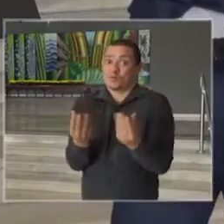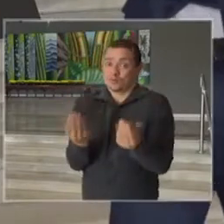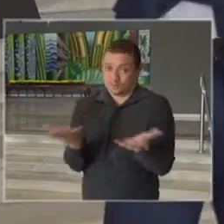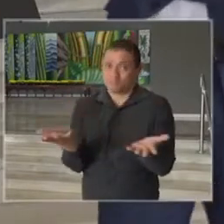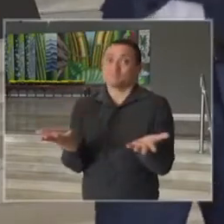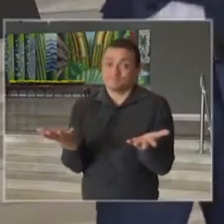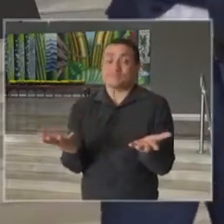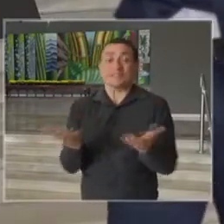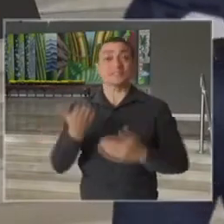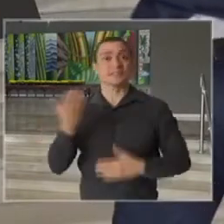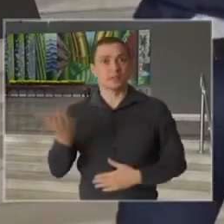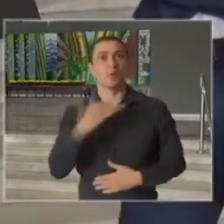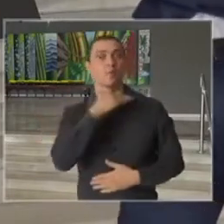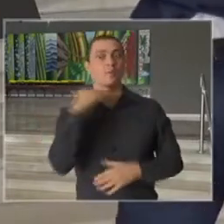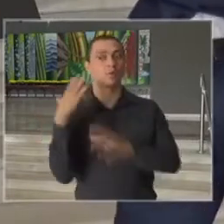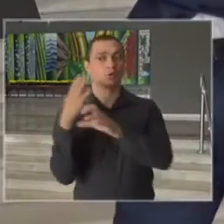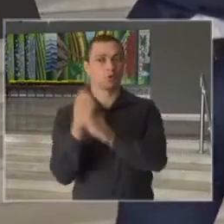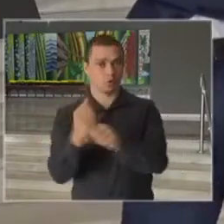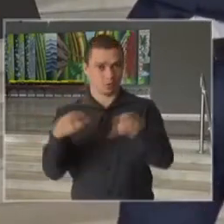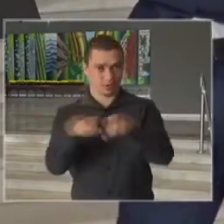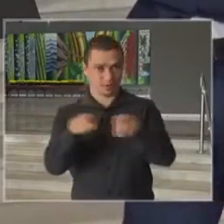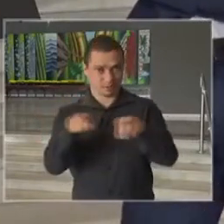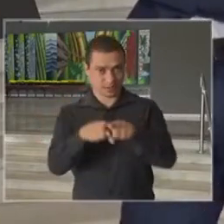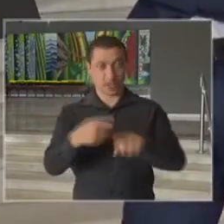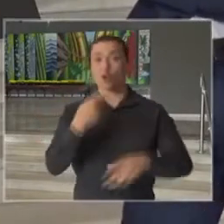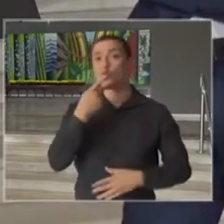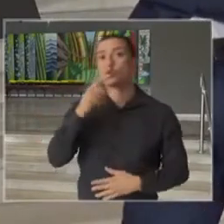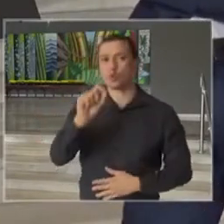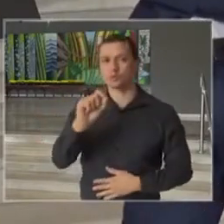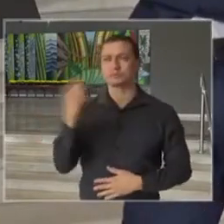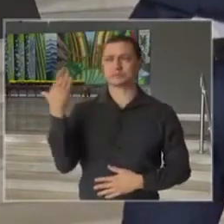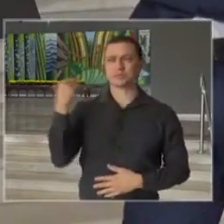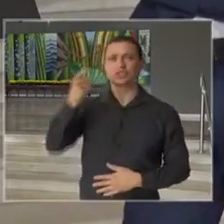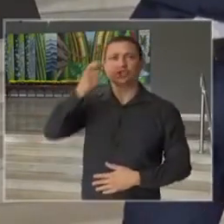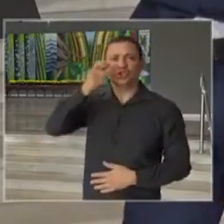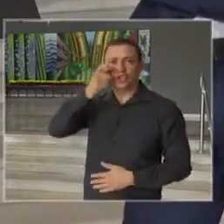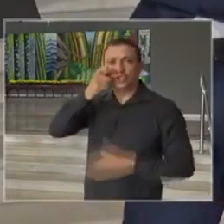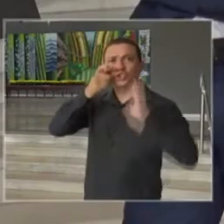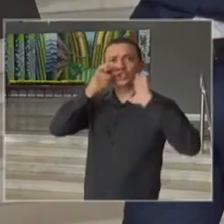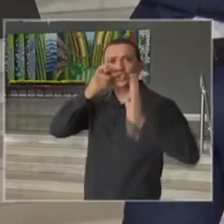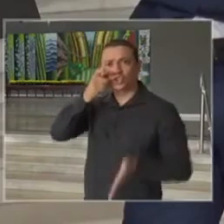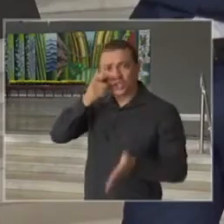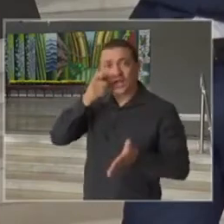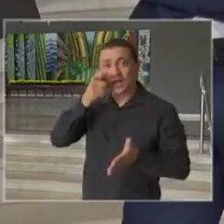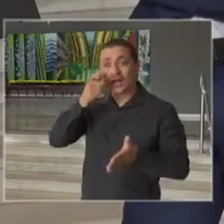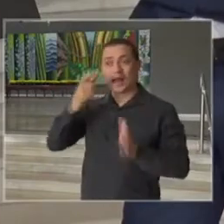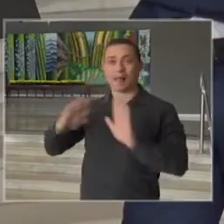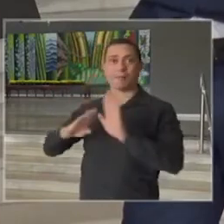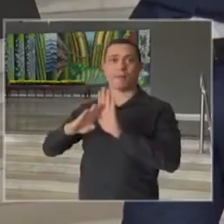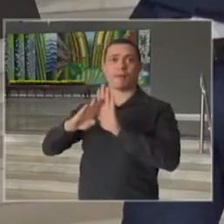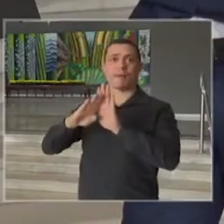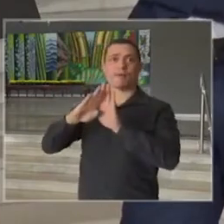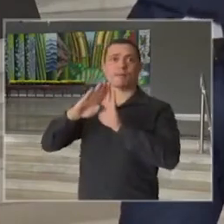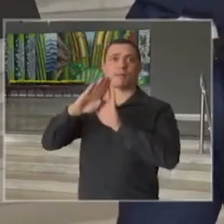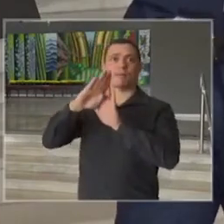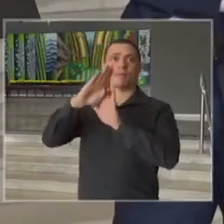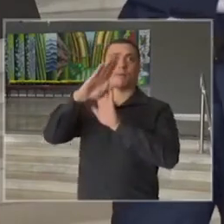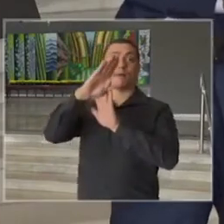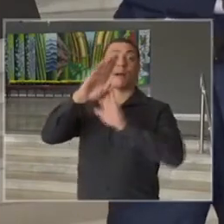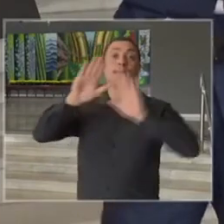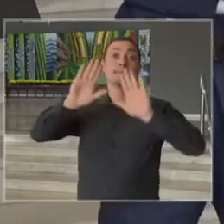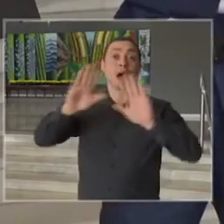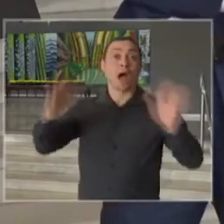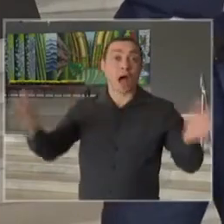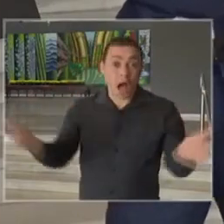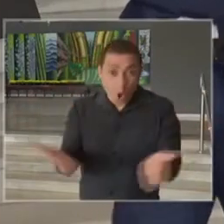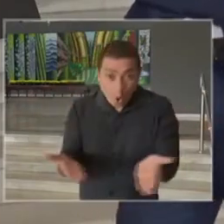gente tinha falado em relação aos óbitos, também nós vínhamos assistindo, infelizmente, um crescente número de óbitos, mas já